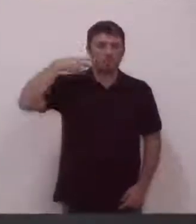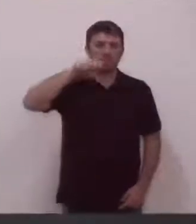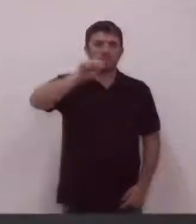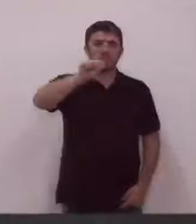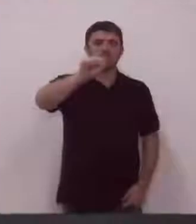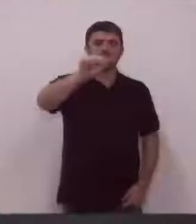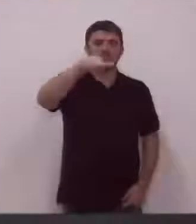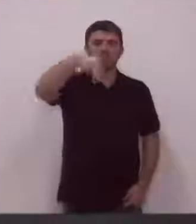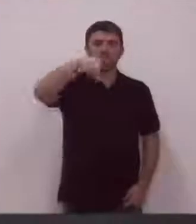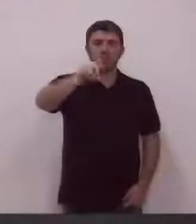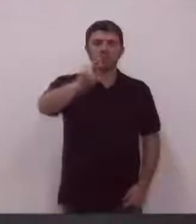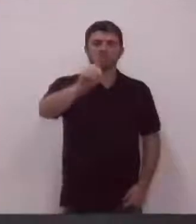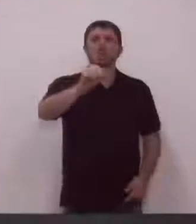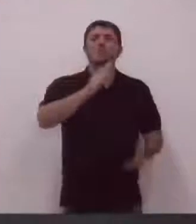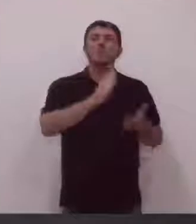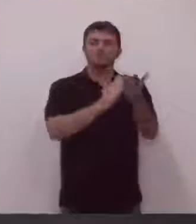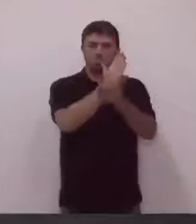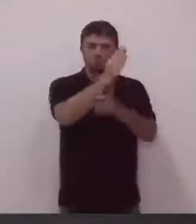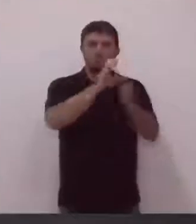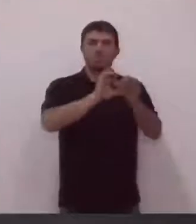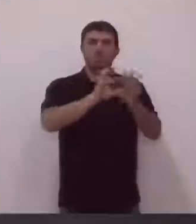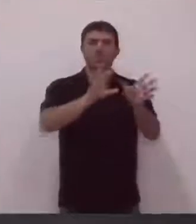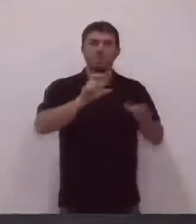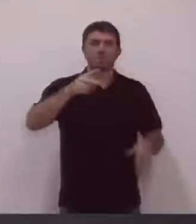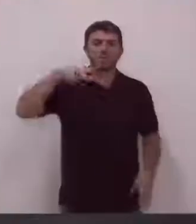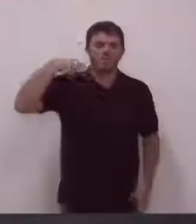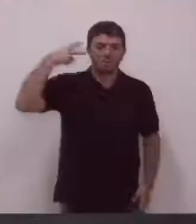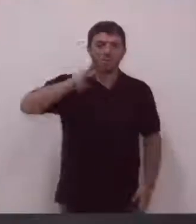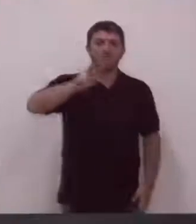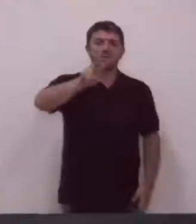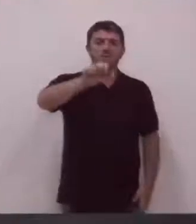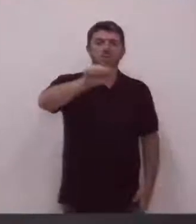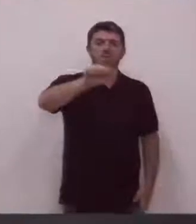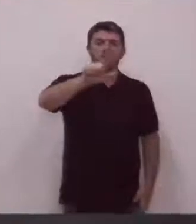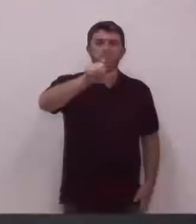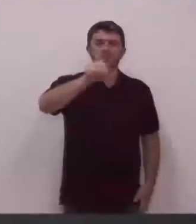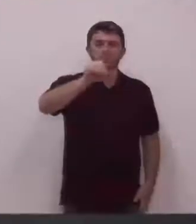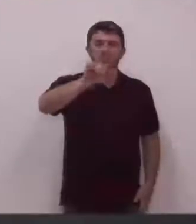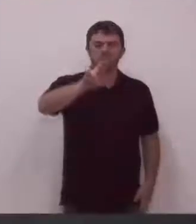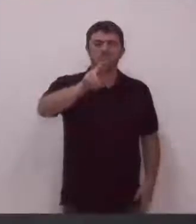Rebeca. Aprovo. Vereador Valdir Barreto. Aprovo.